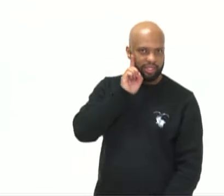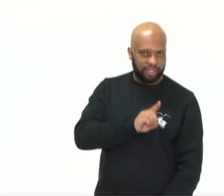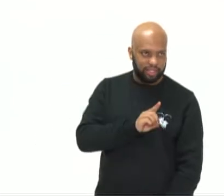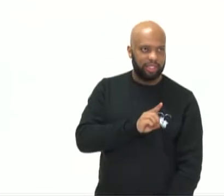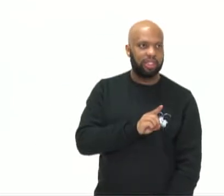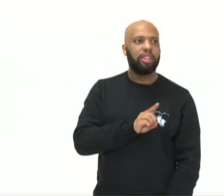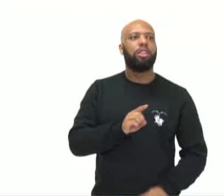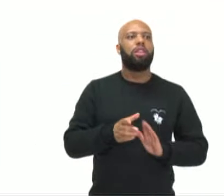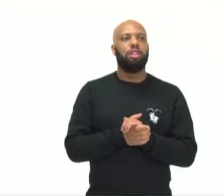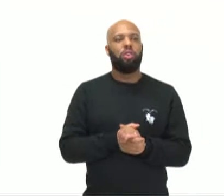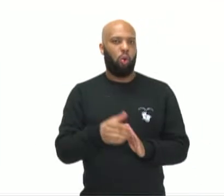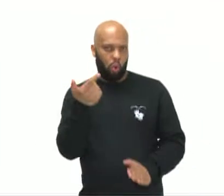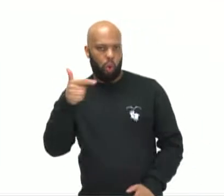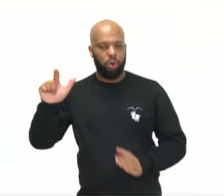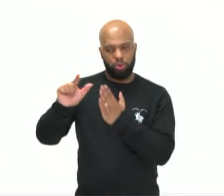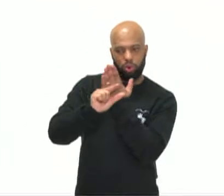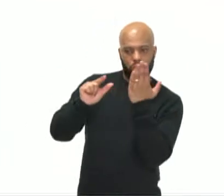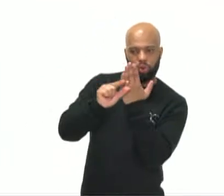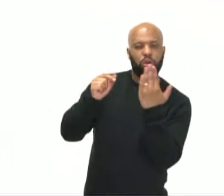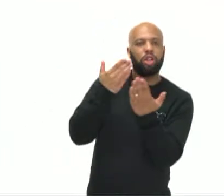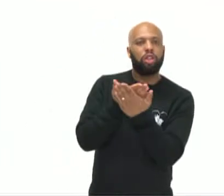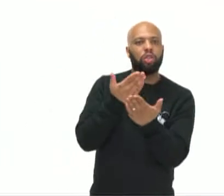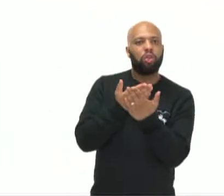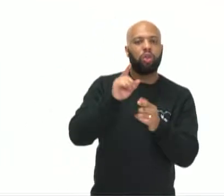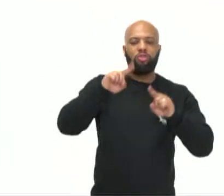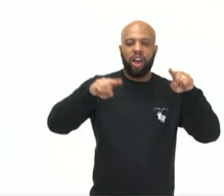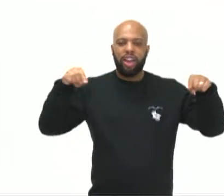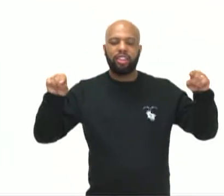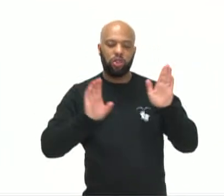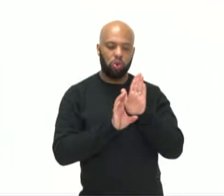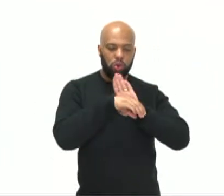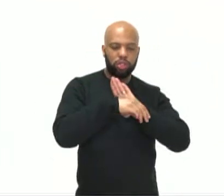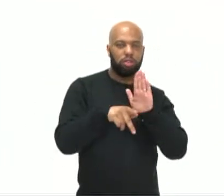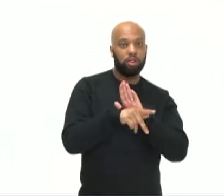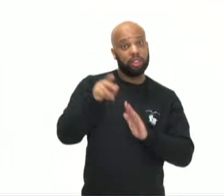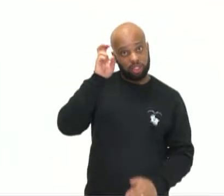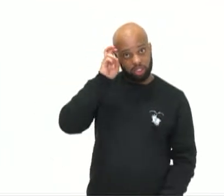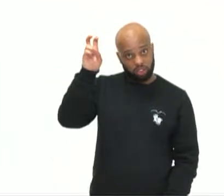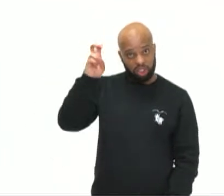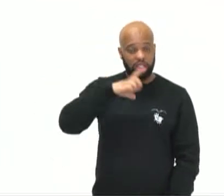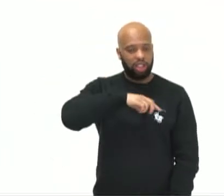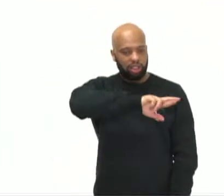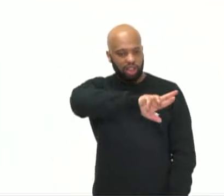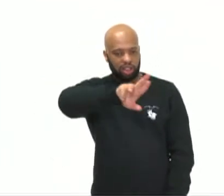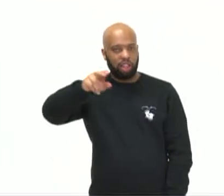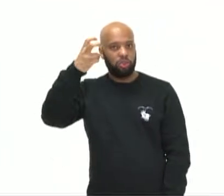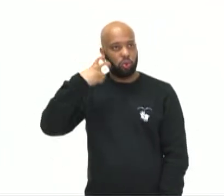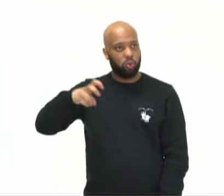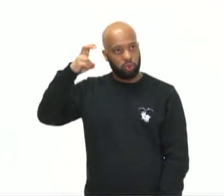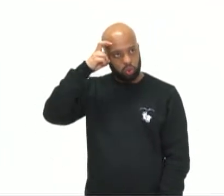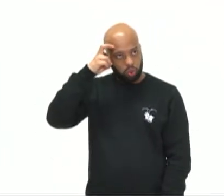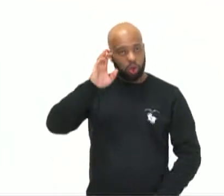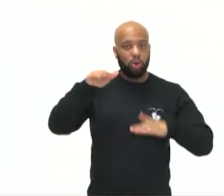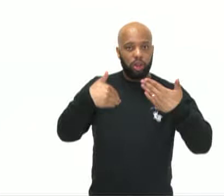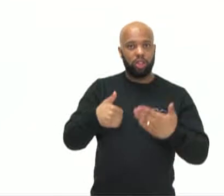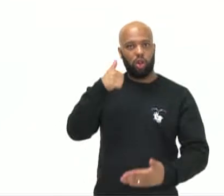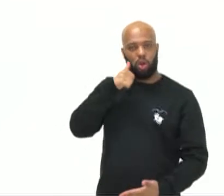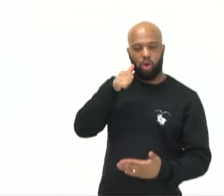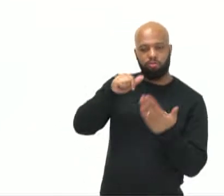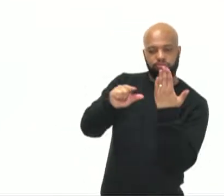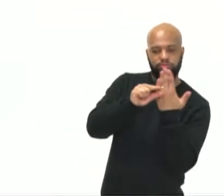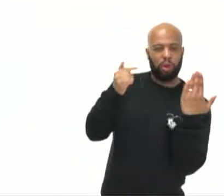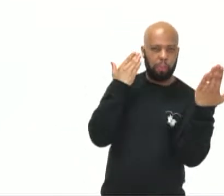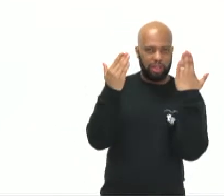Robert Sternberg, que estudou as variações dos conceitos de inteligência em diferentes culturas, Gardner foi levado